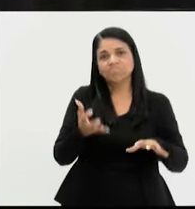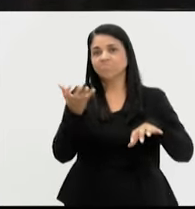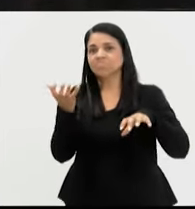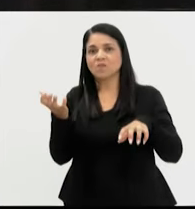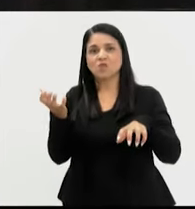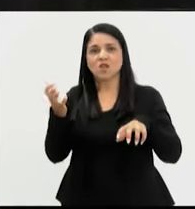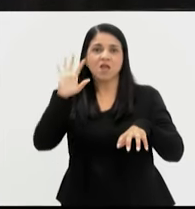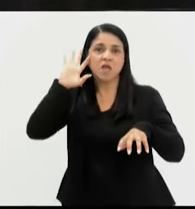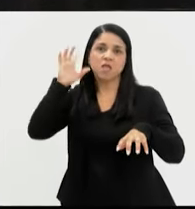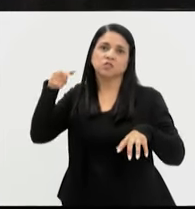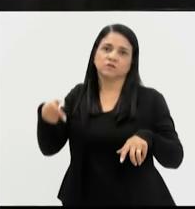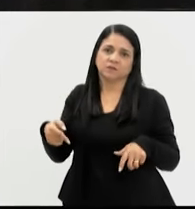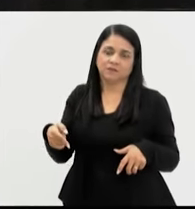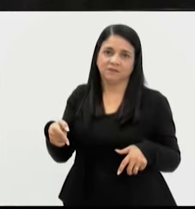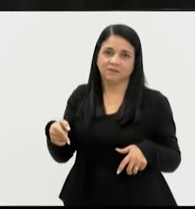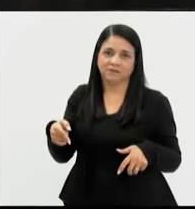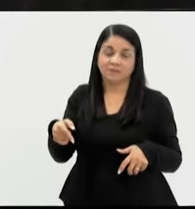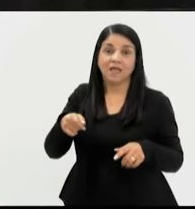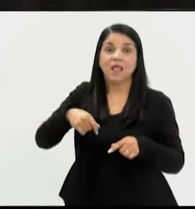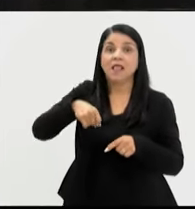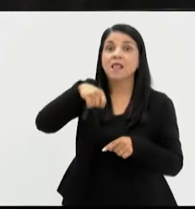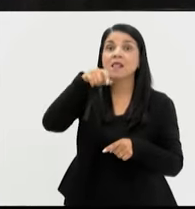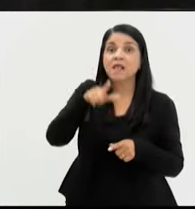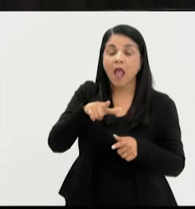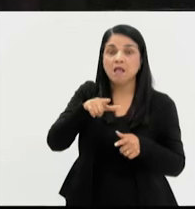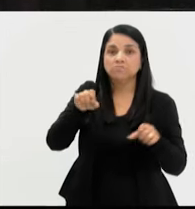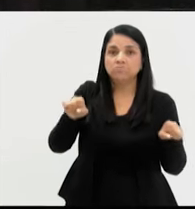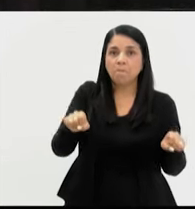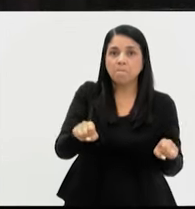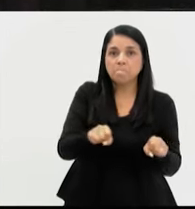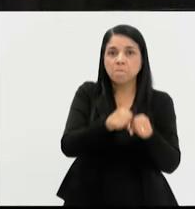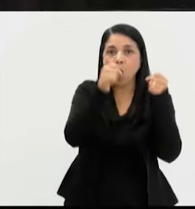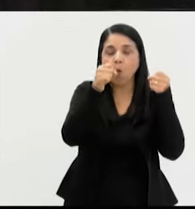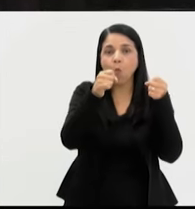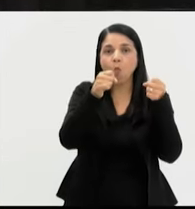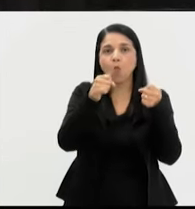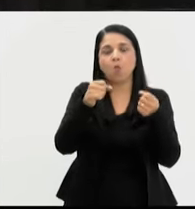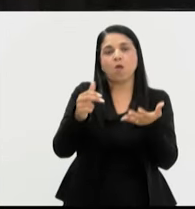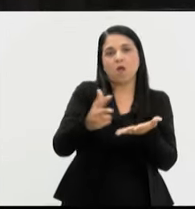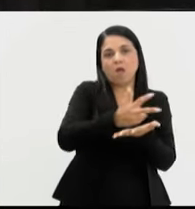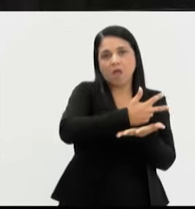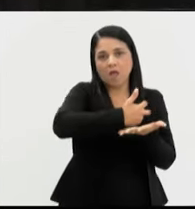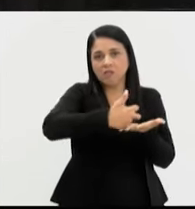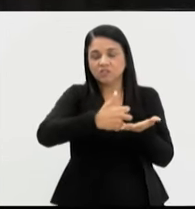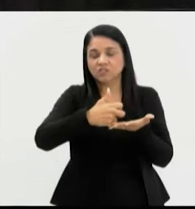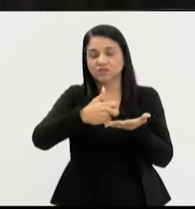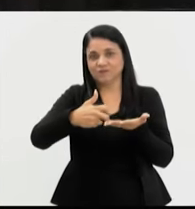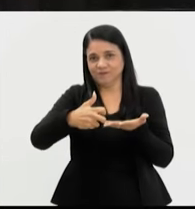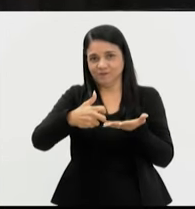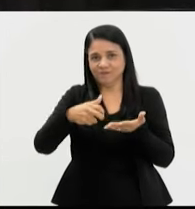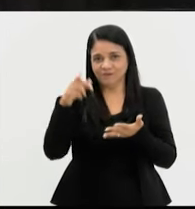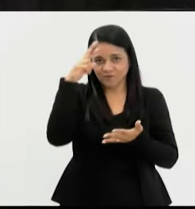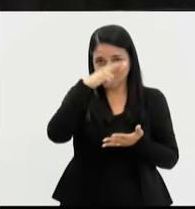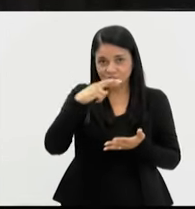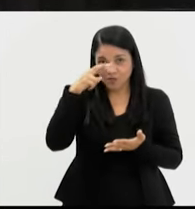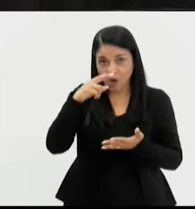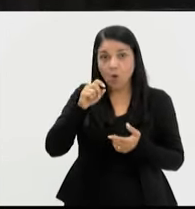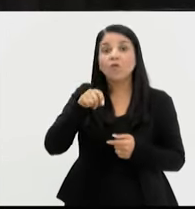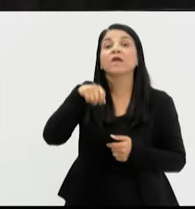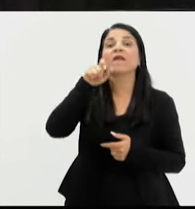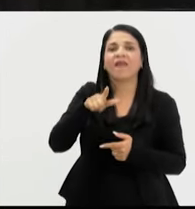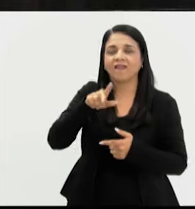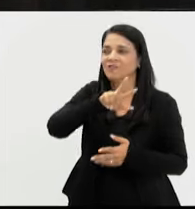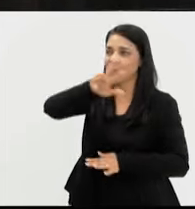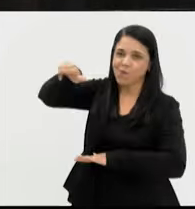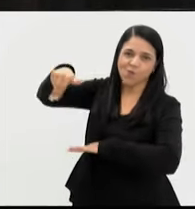nacional porque Quem Quebrou o regime de recuperação fiscal primeiro foi a união quando através das